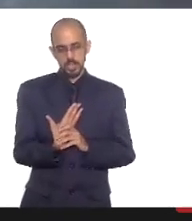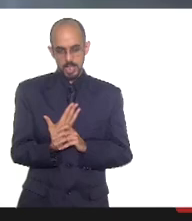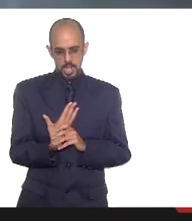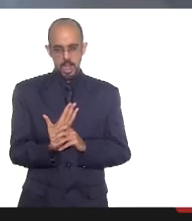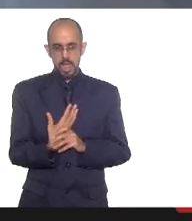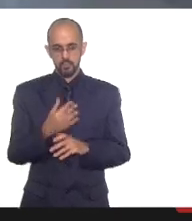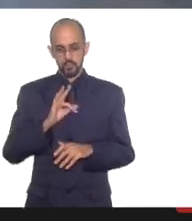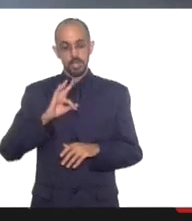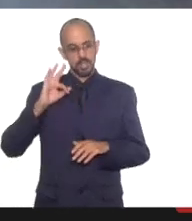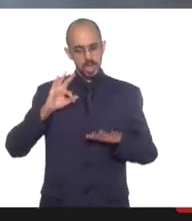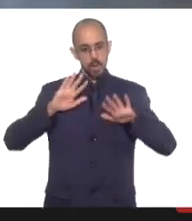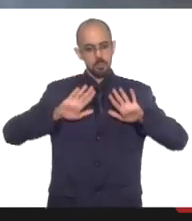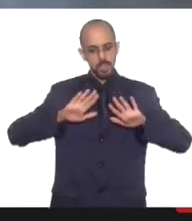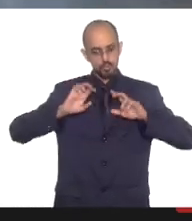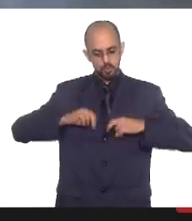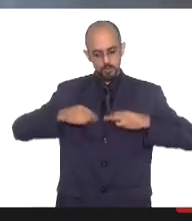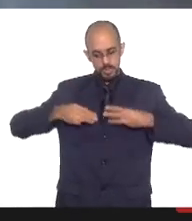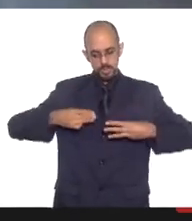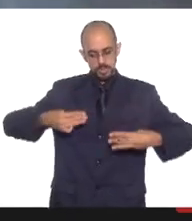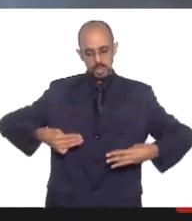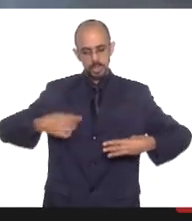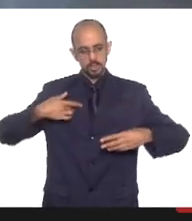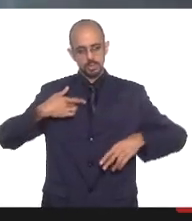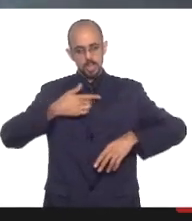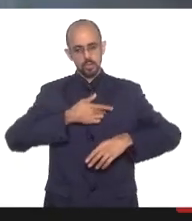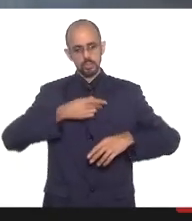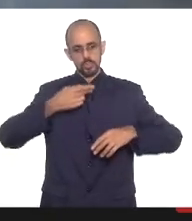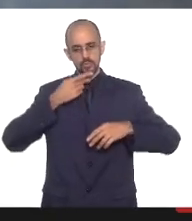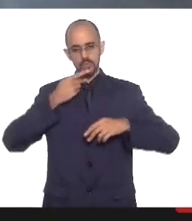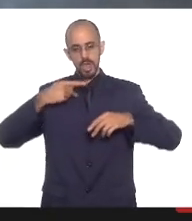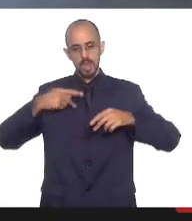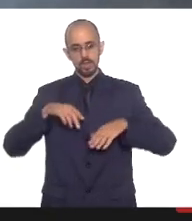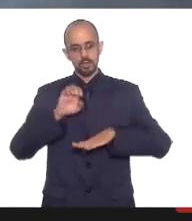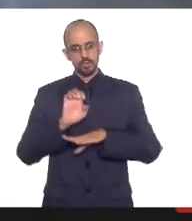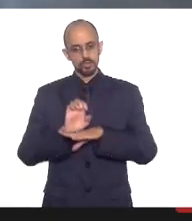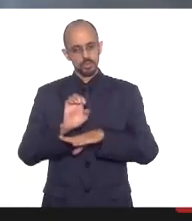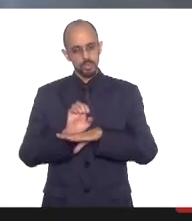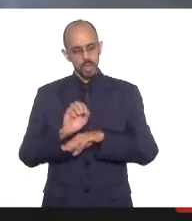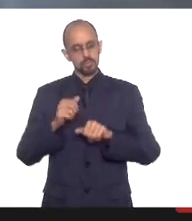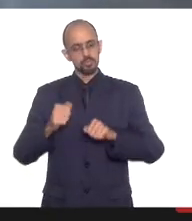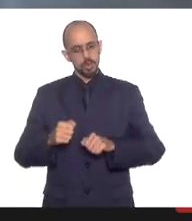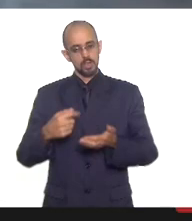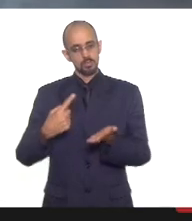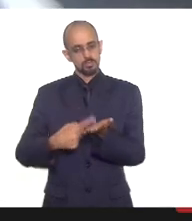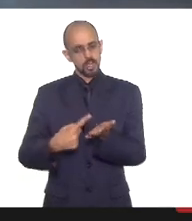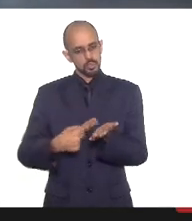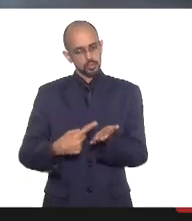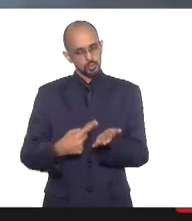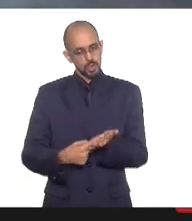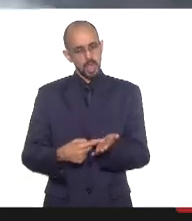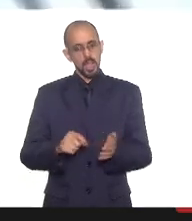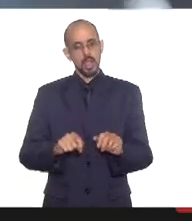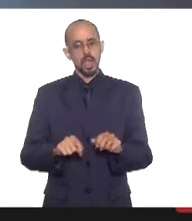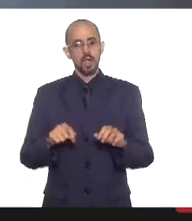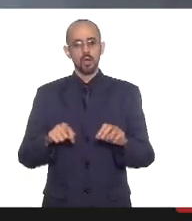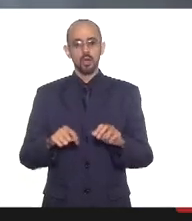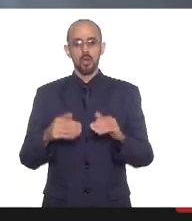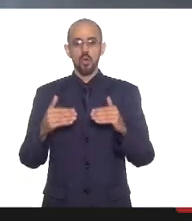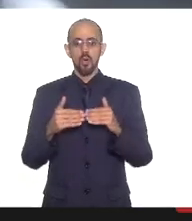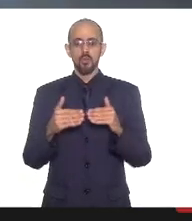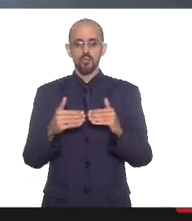jeans de forma bem clara que os estados podem pactuar em Civil com base em critérios